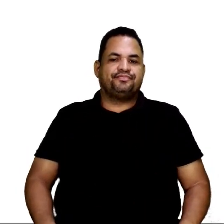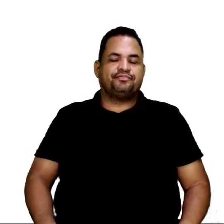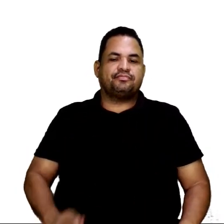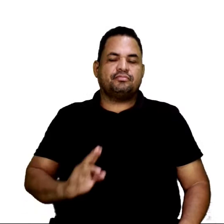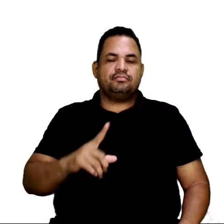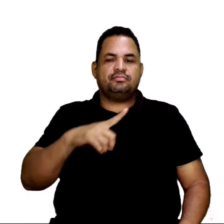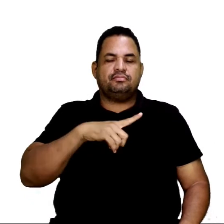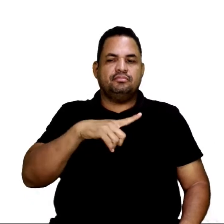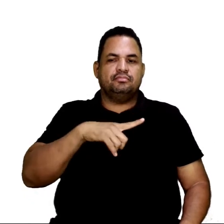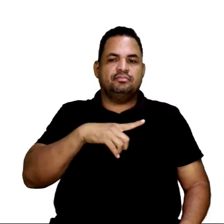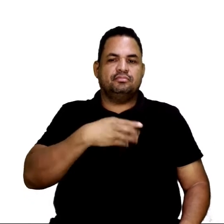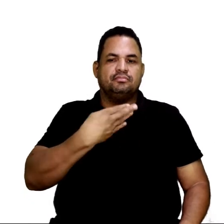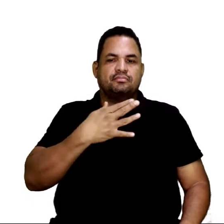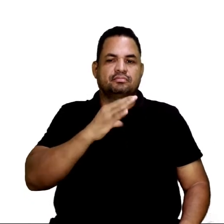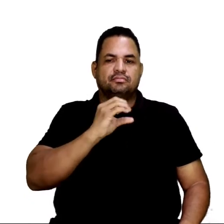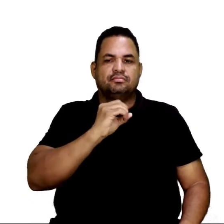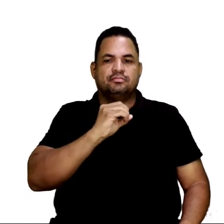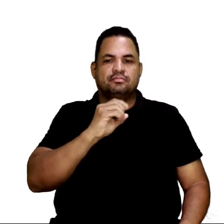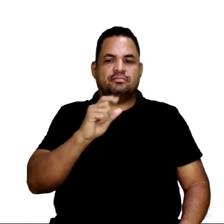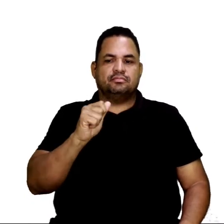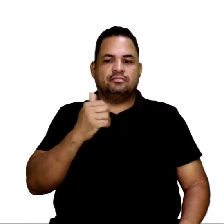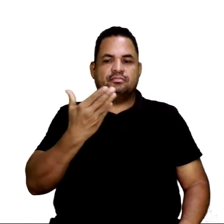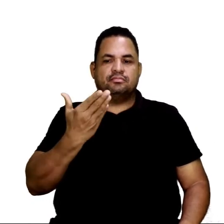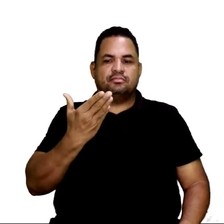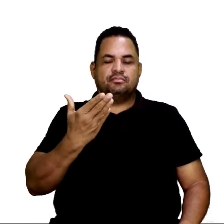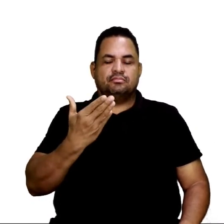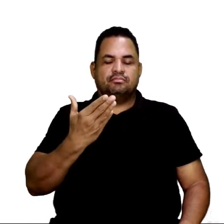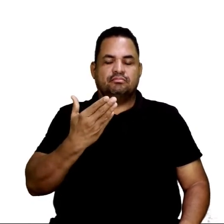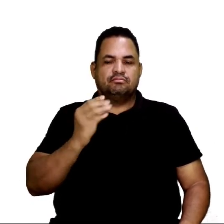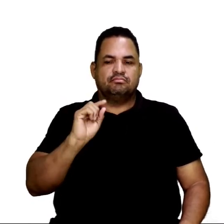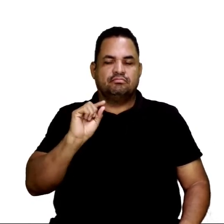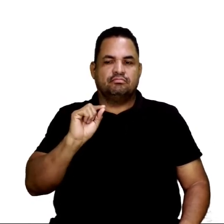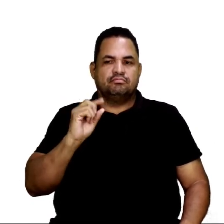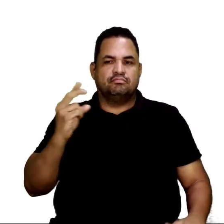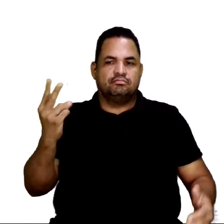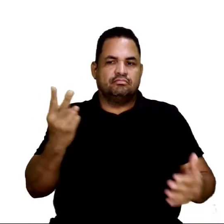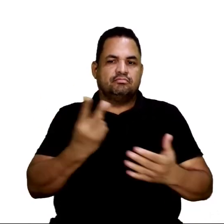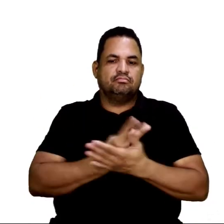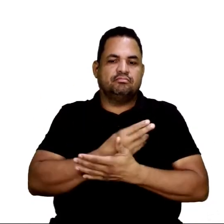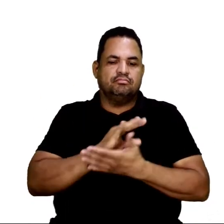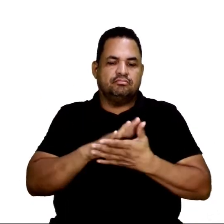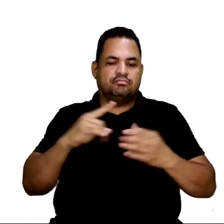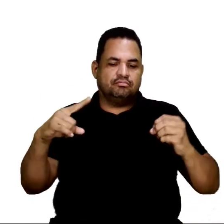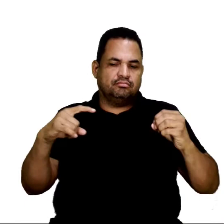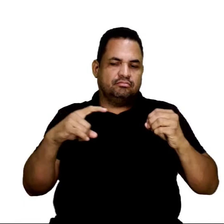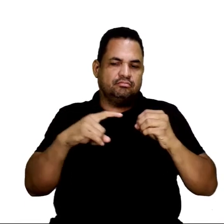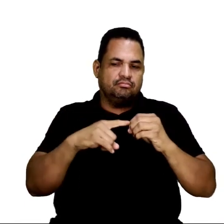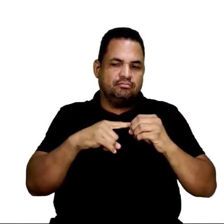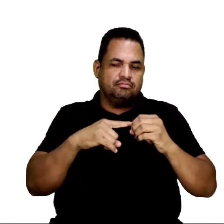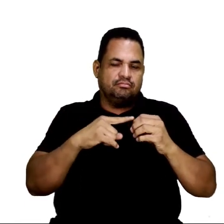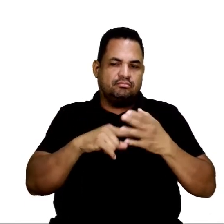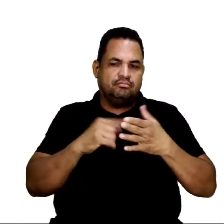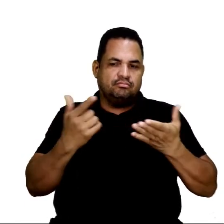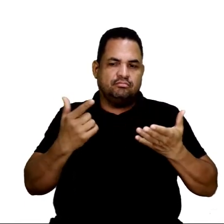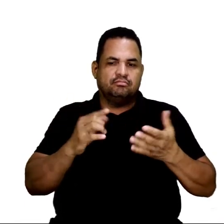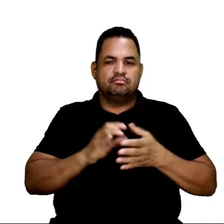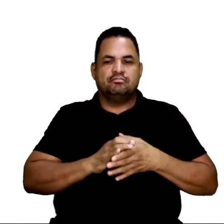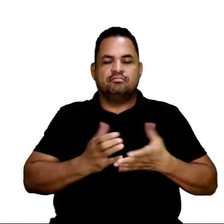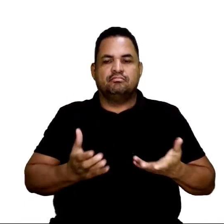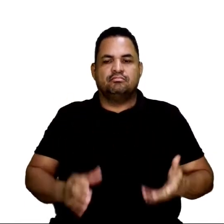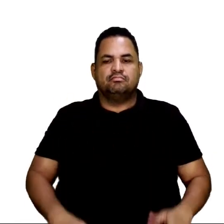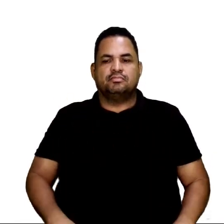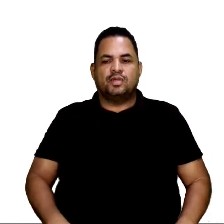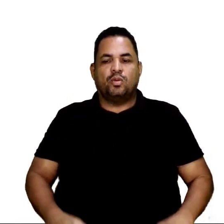ter. Gente, o que vai acontecer quando depois da fecundação, que ele vai migrar lá para